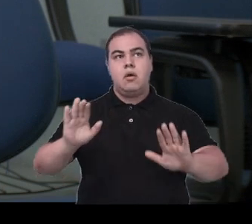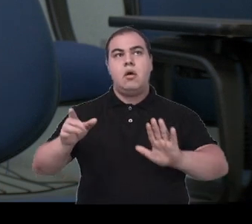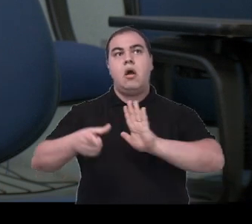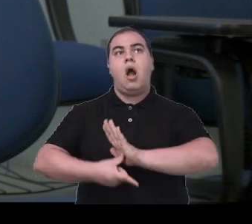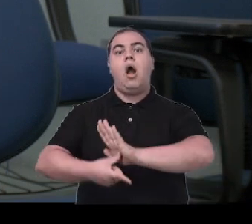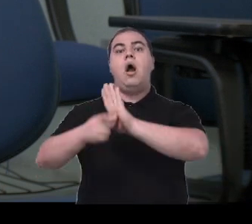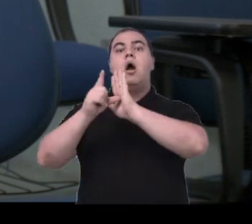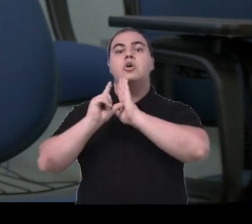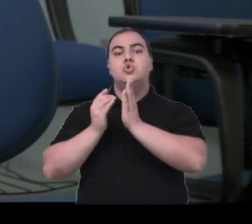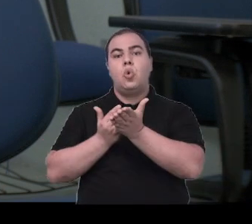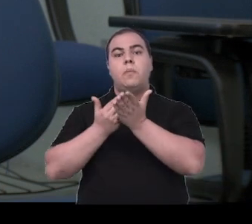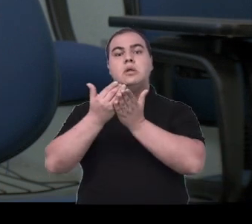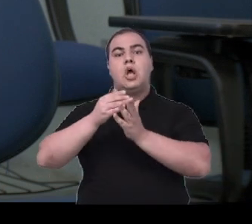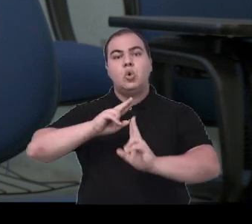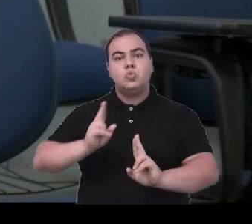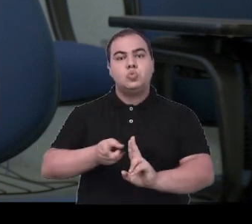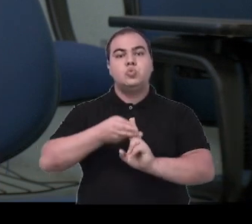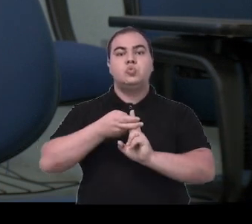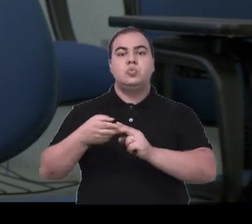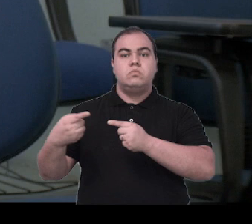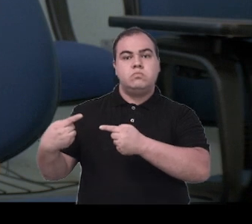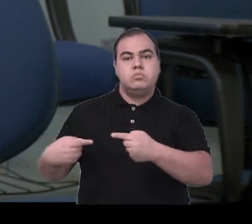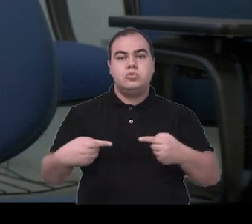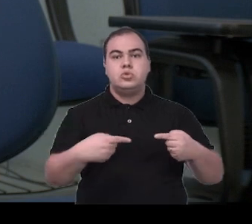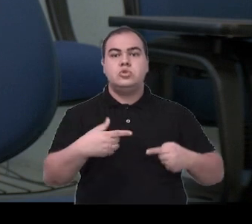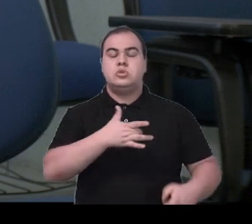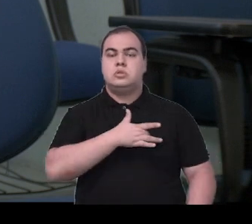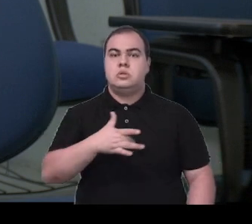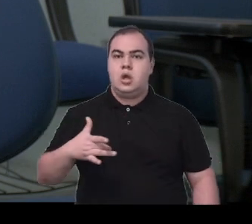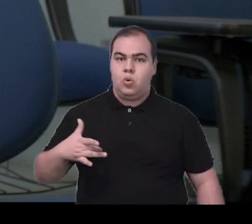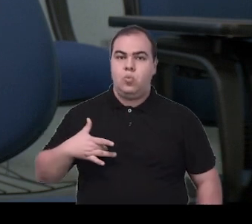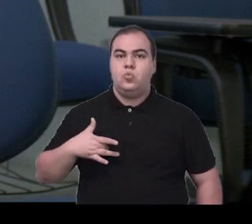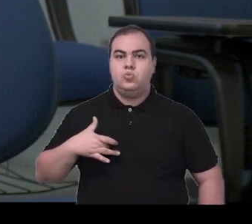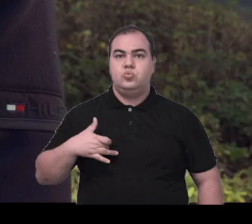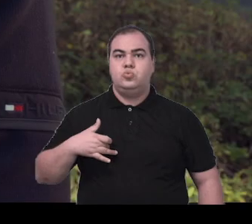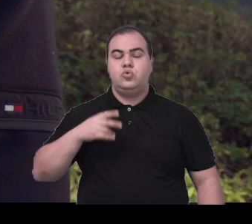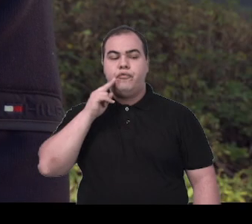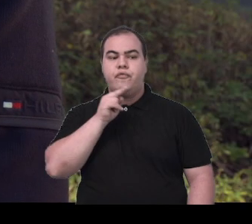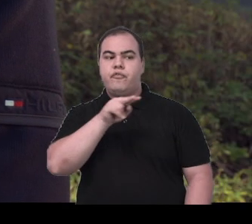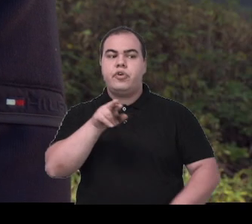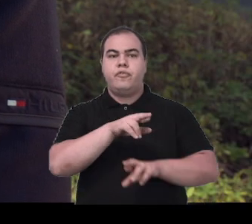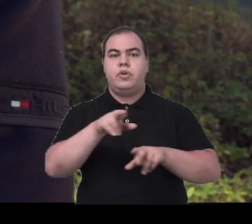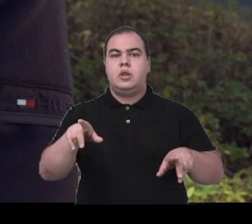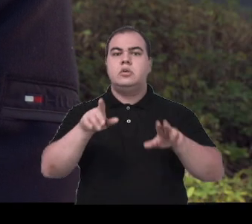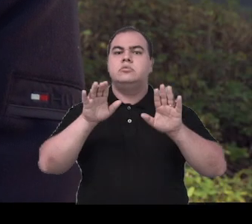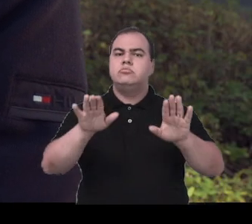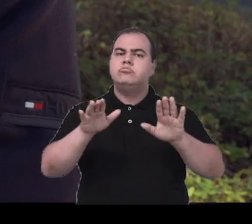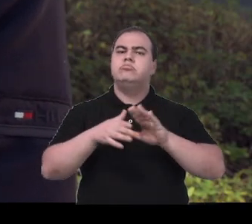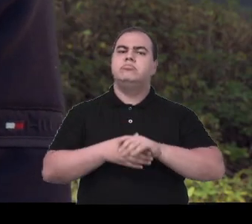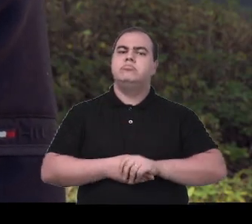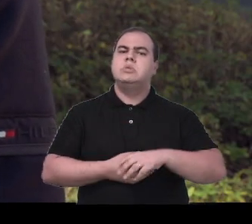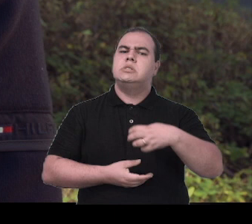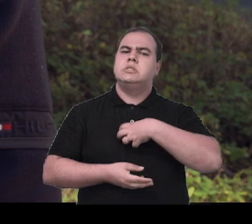e antes de chegar no SUS, antes de chegar na Política Nacional de Saúde, alguns municípios saem na frente. Nesse sentido, ao longo do